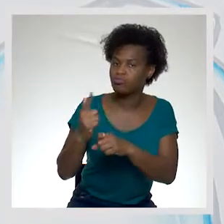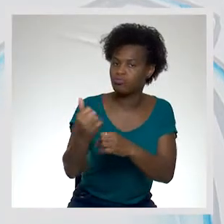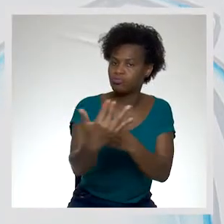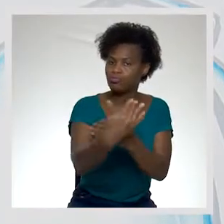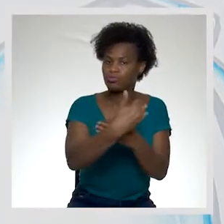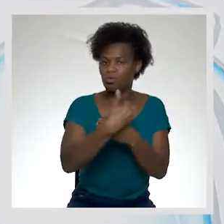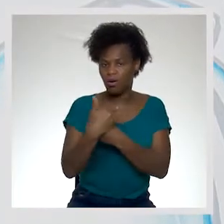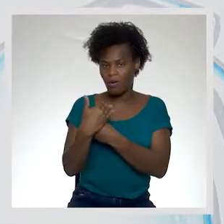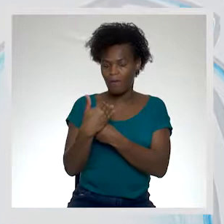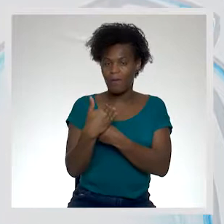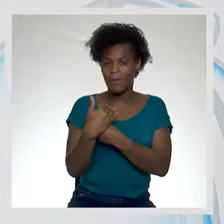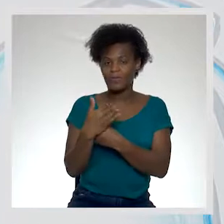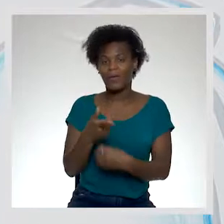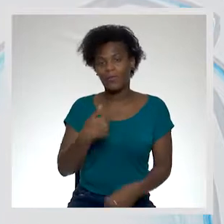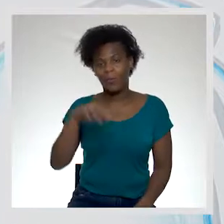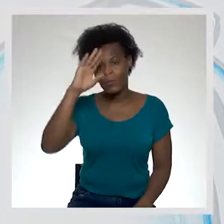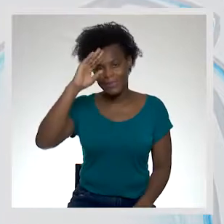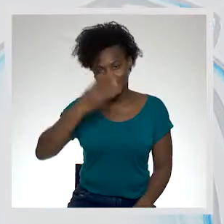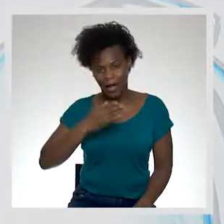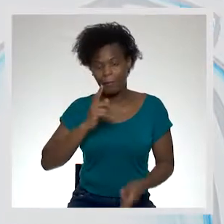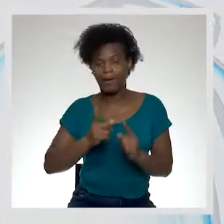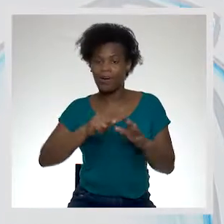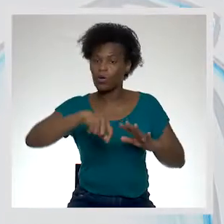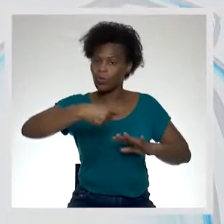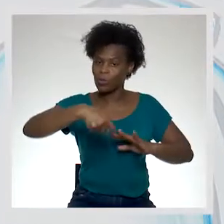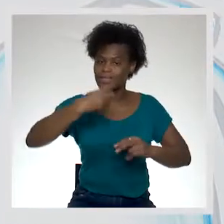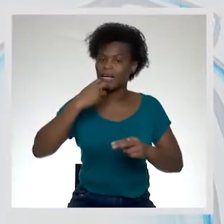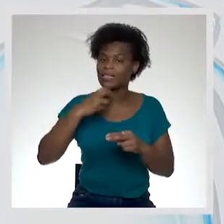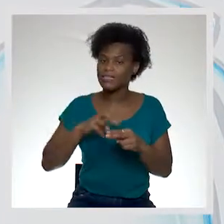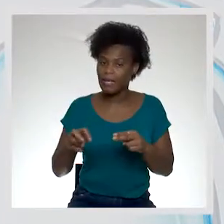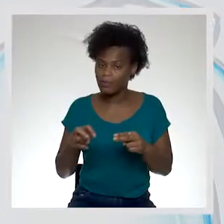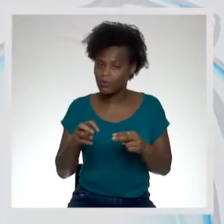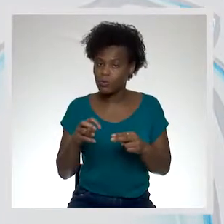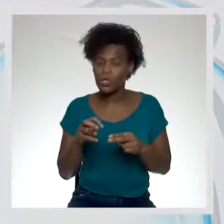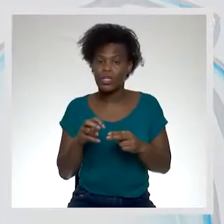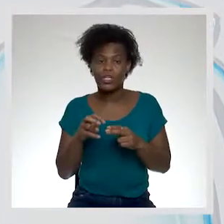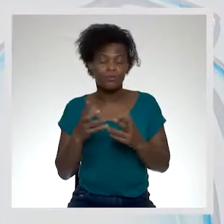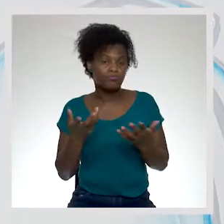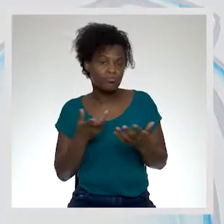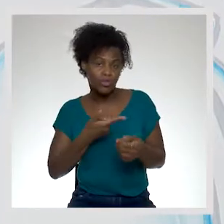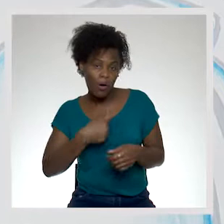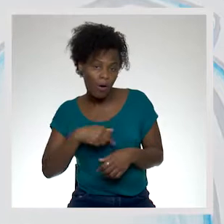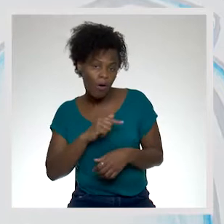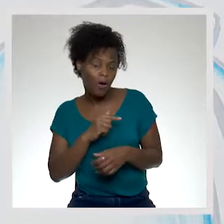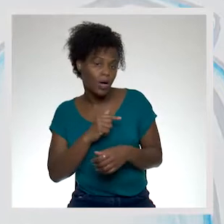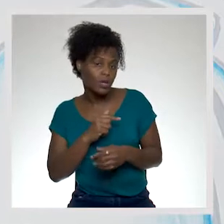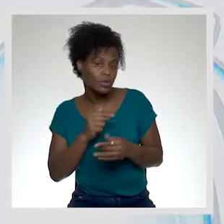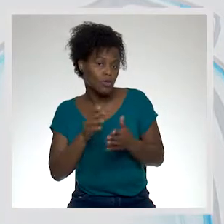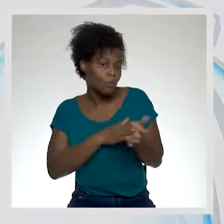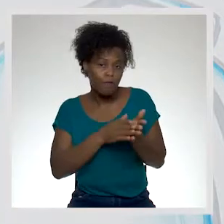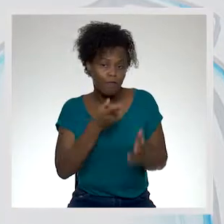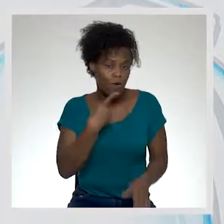Sabe-se que os recursos energéticos não renováveis